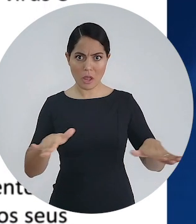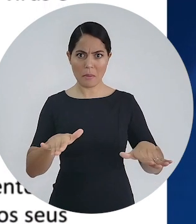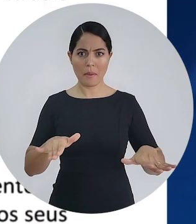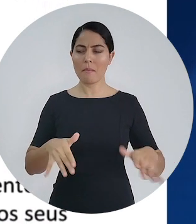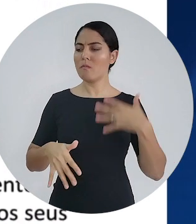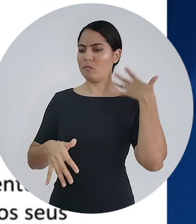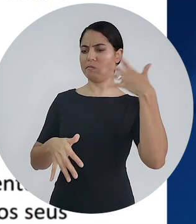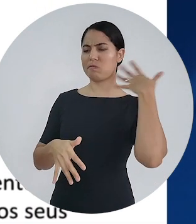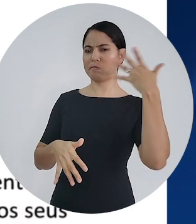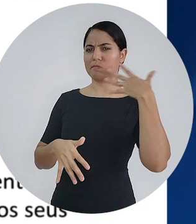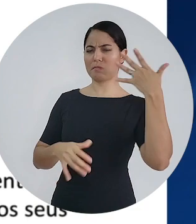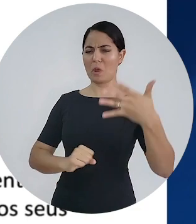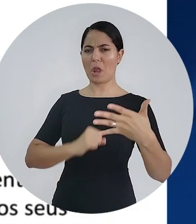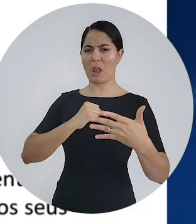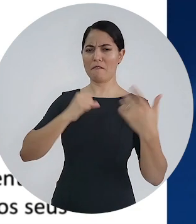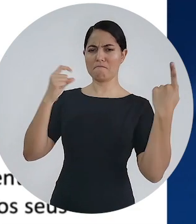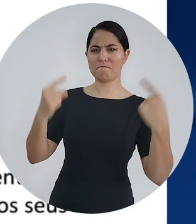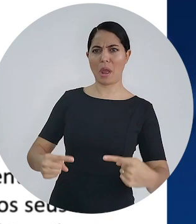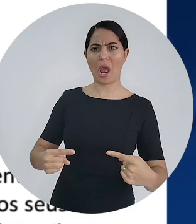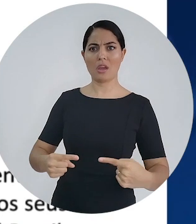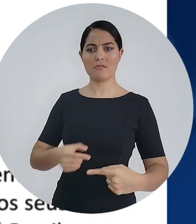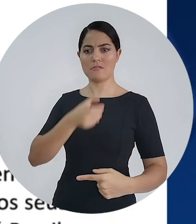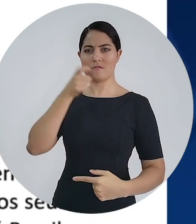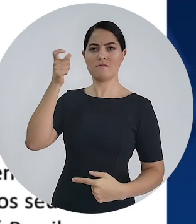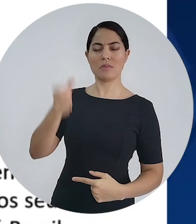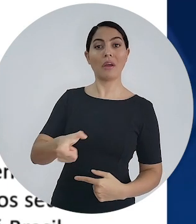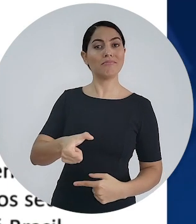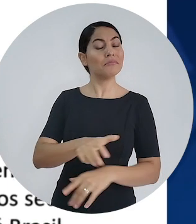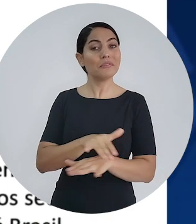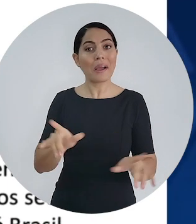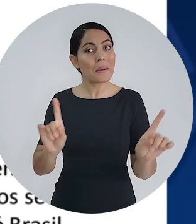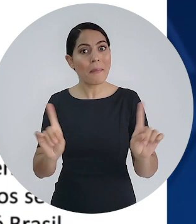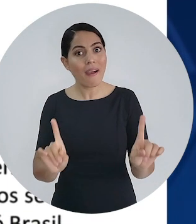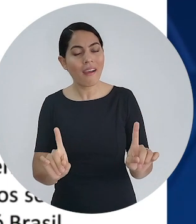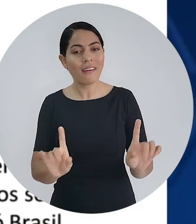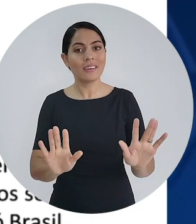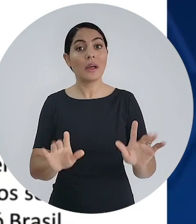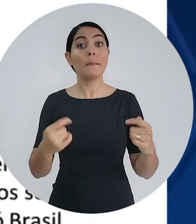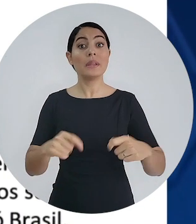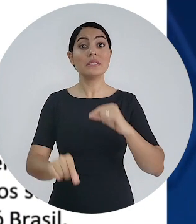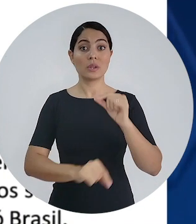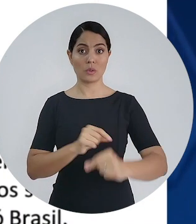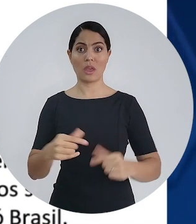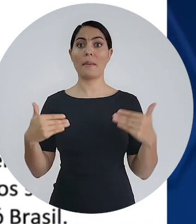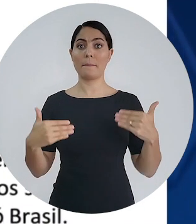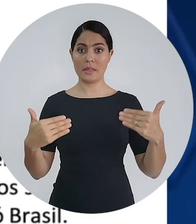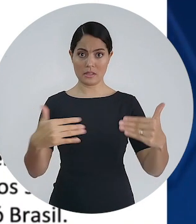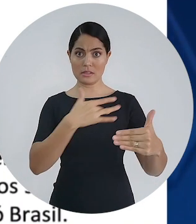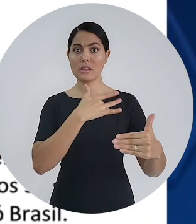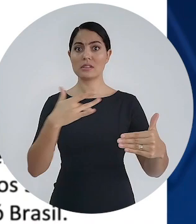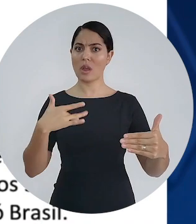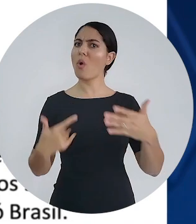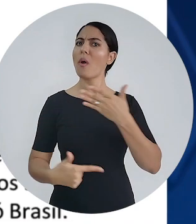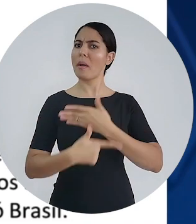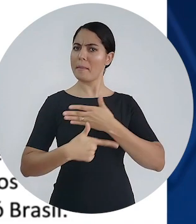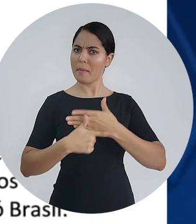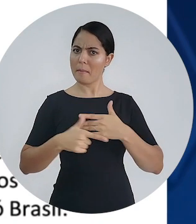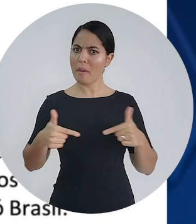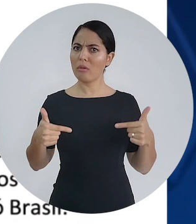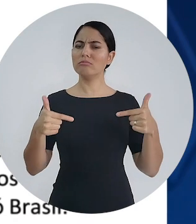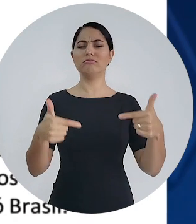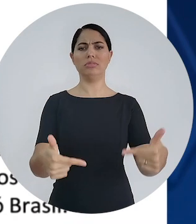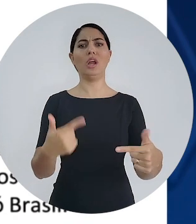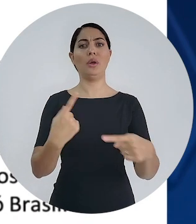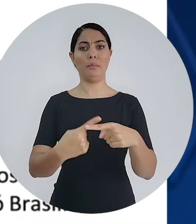discursos raivosos ou frases ofensivas, e que o Brasil precisa, urgentemente, que o ministro da Saúde cumpra o seu papel,